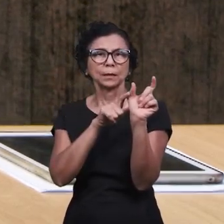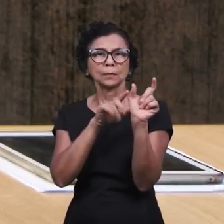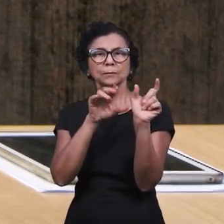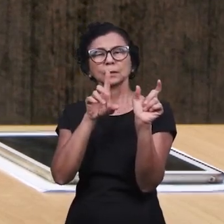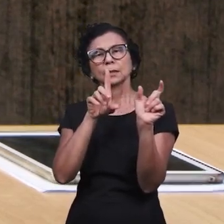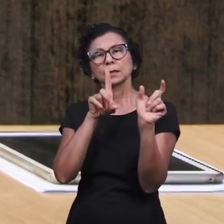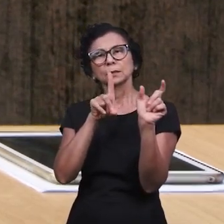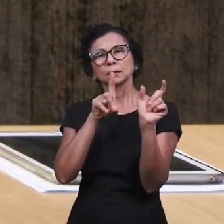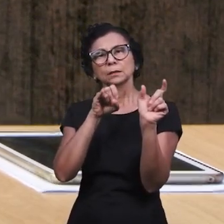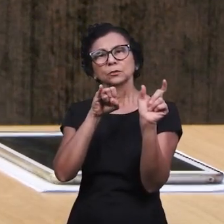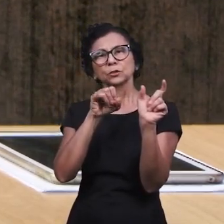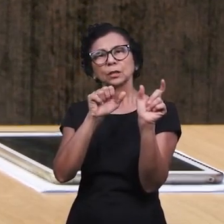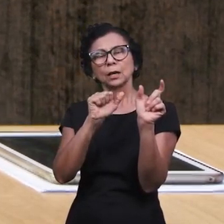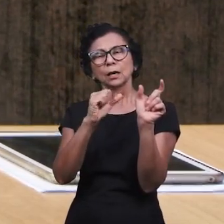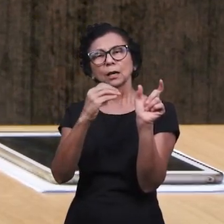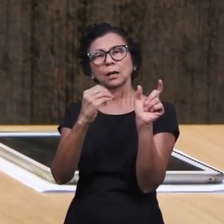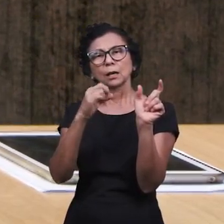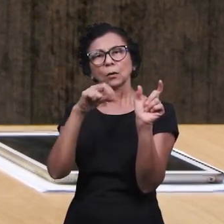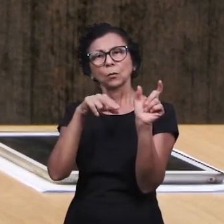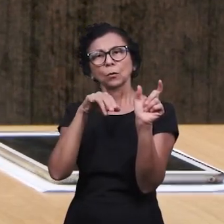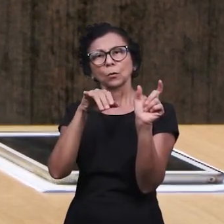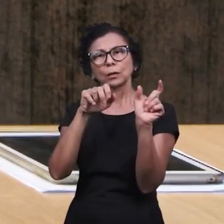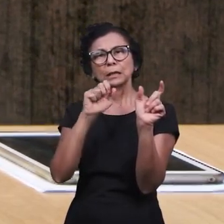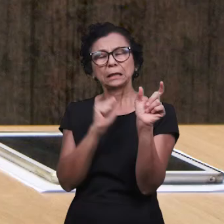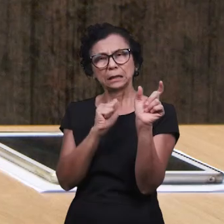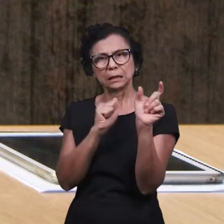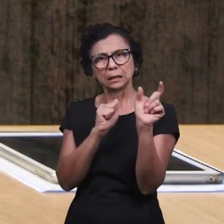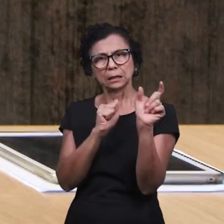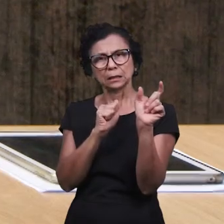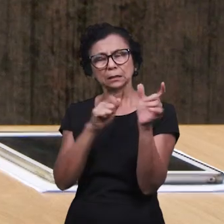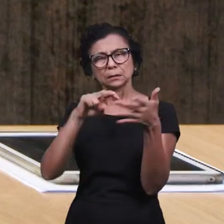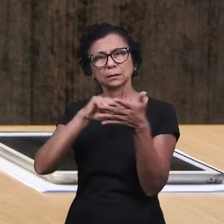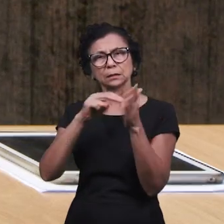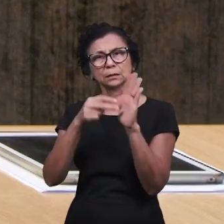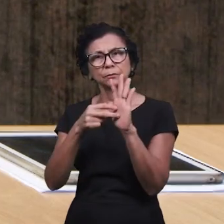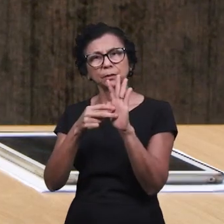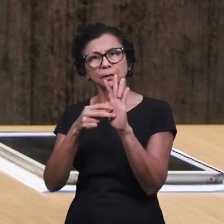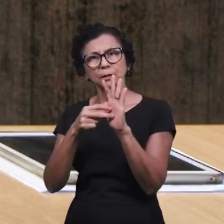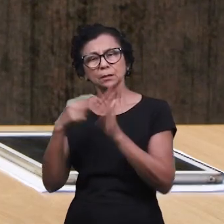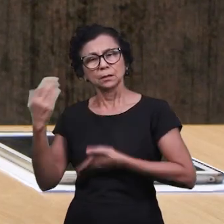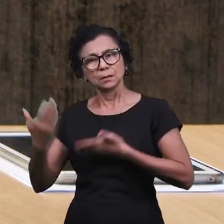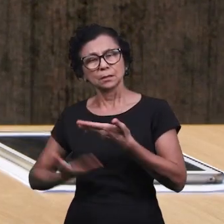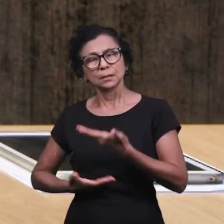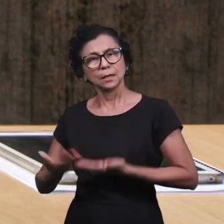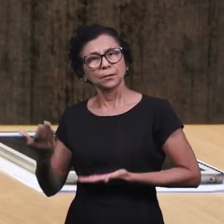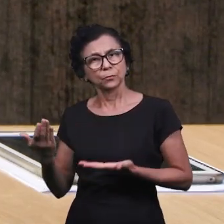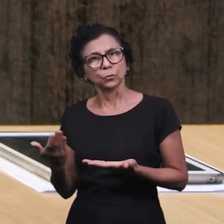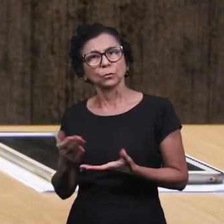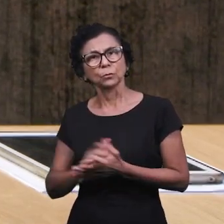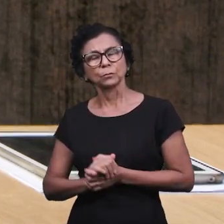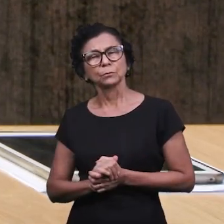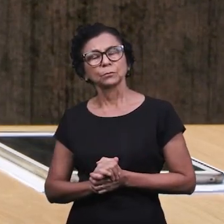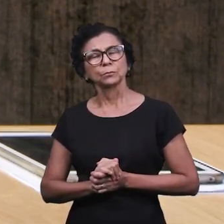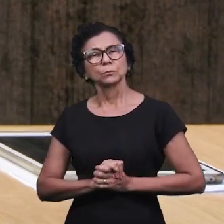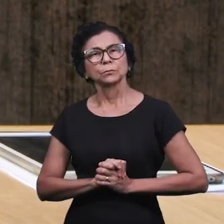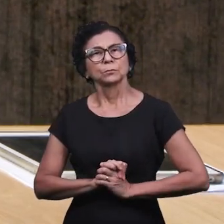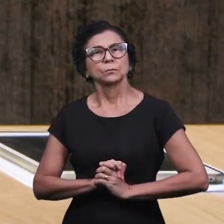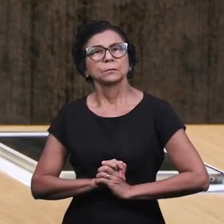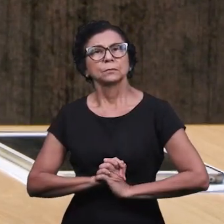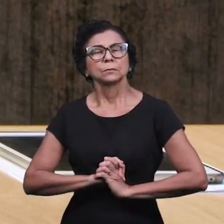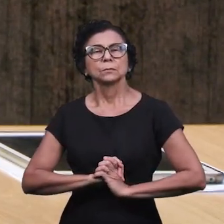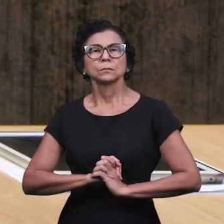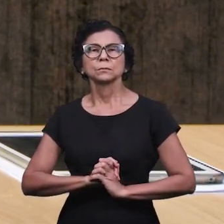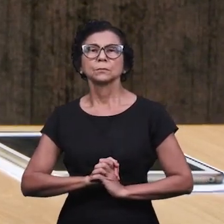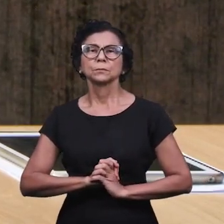seja, o ministério consiste em servir. No caso, falando para a igreja do